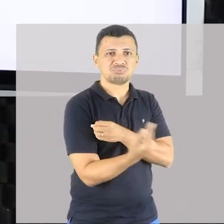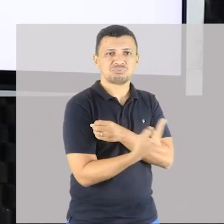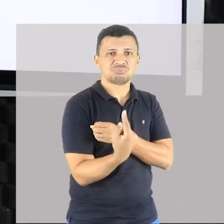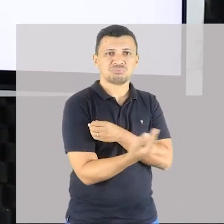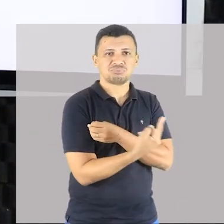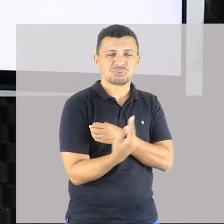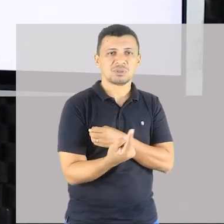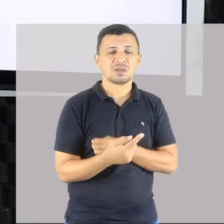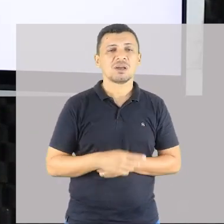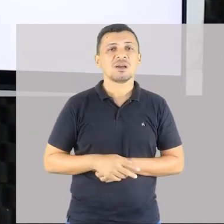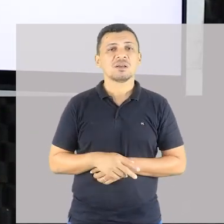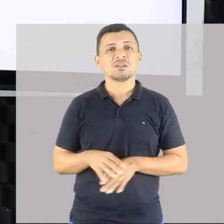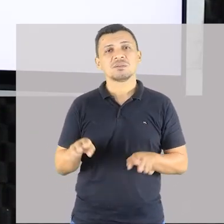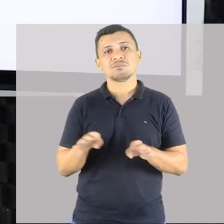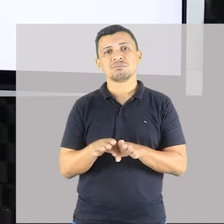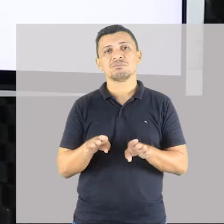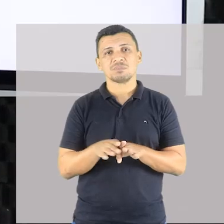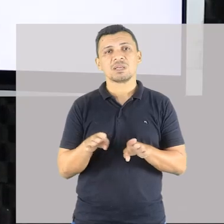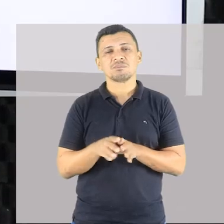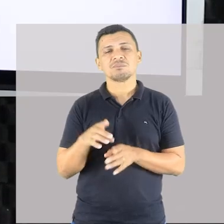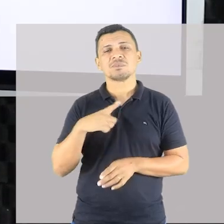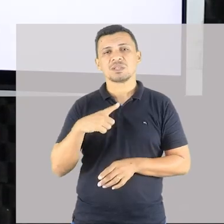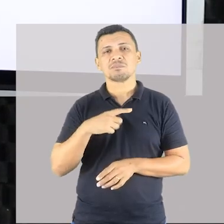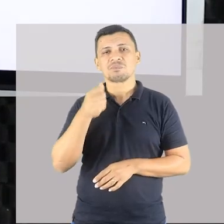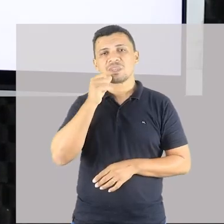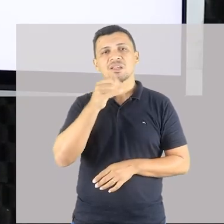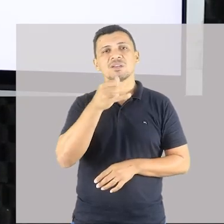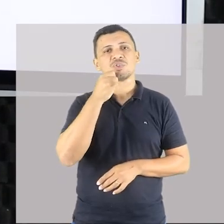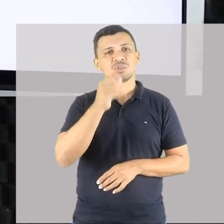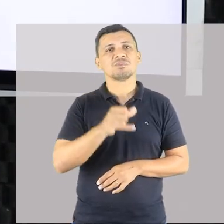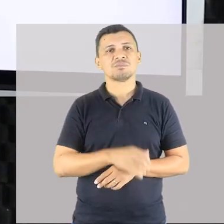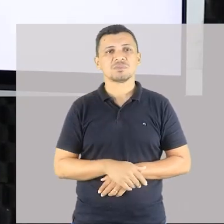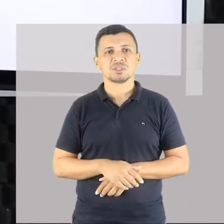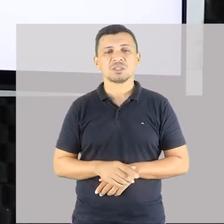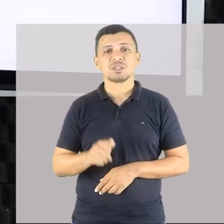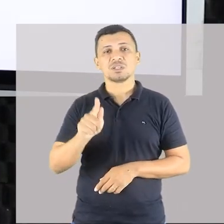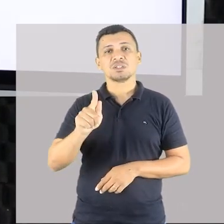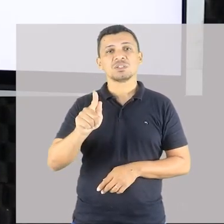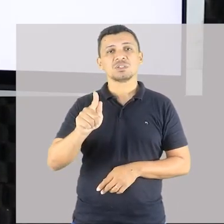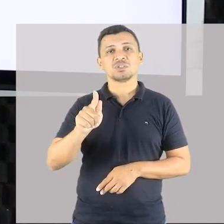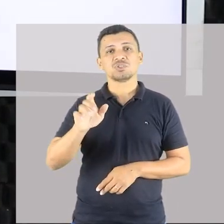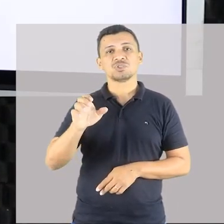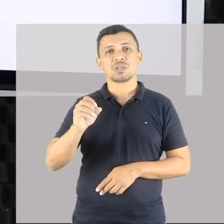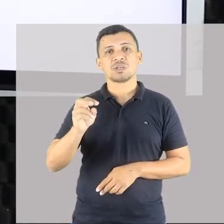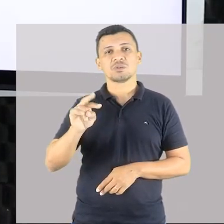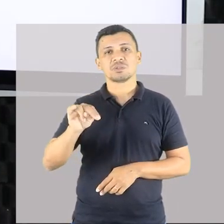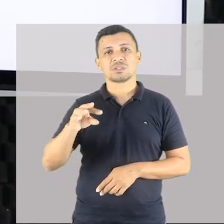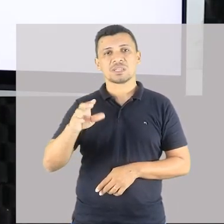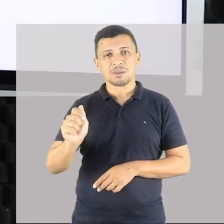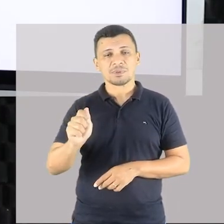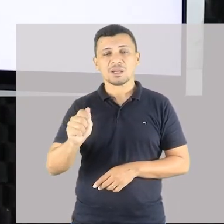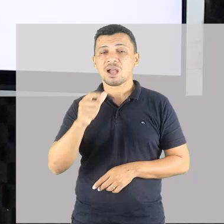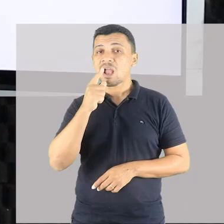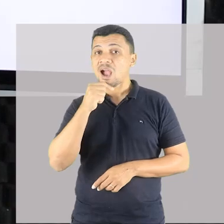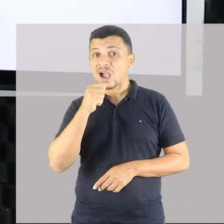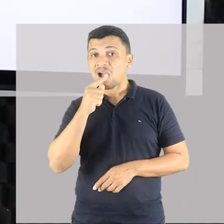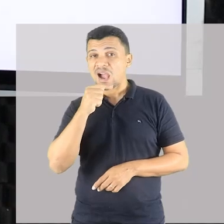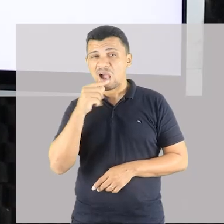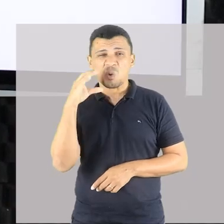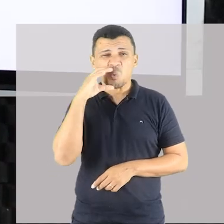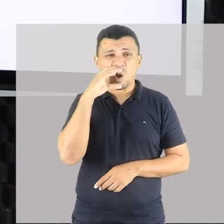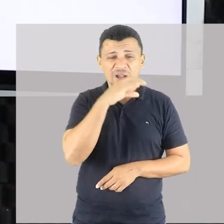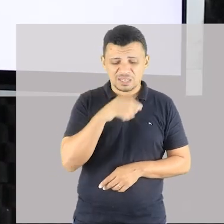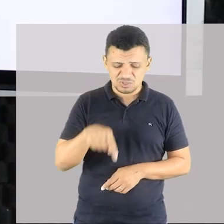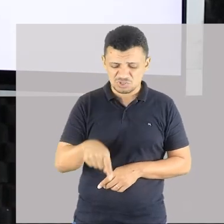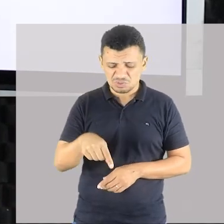termoelétricas, o vapor d'água move as turbinas. Tá? Nas geotérmicas, o movimento da água quente que sai